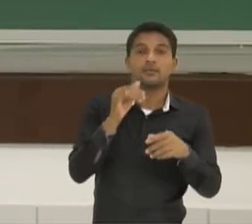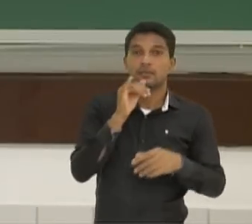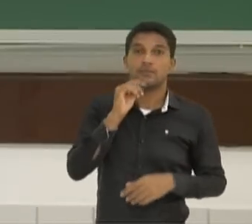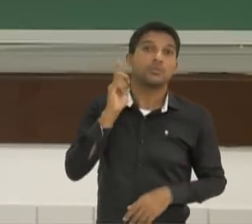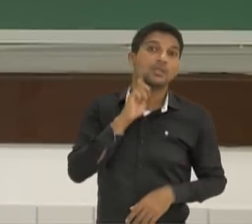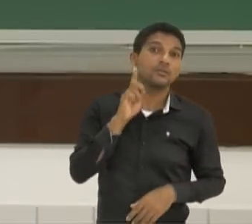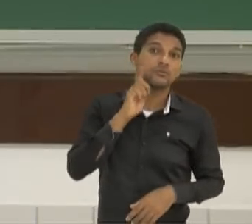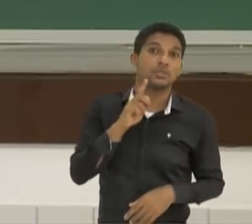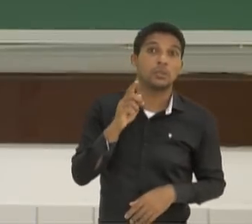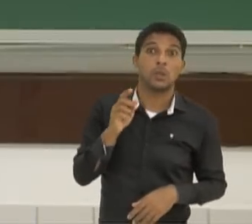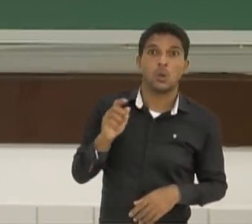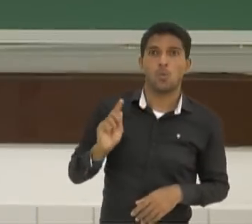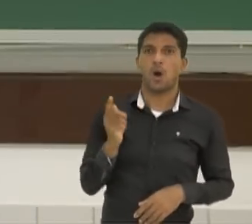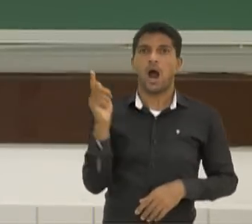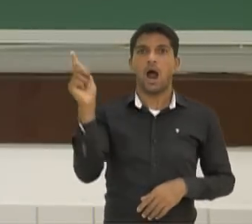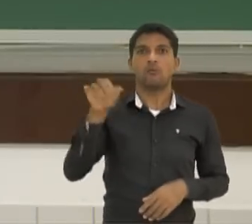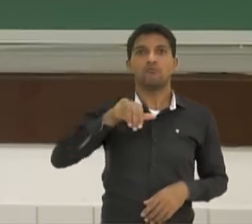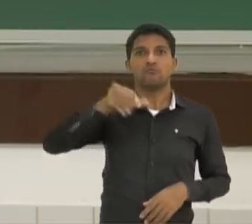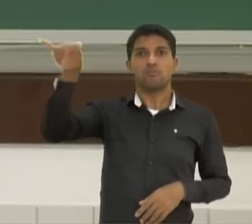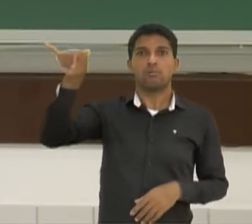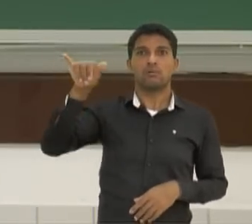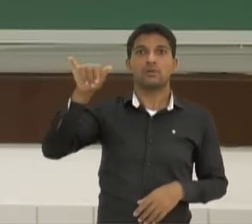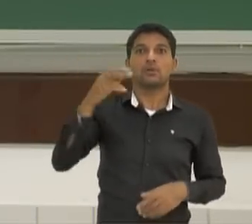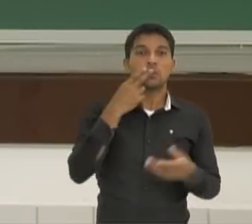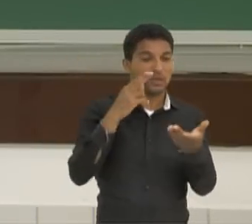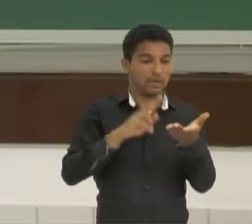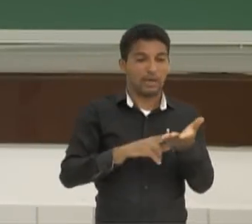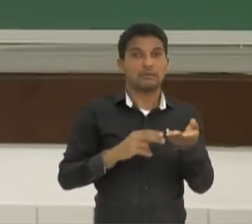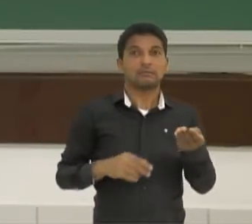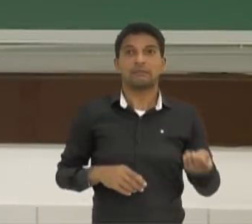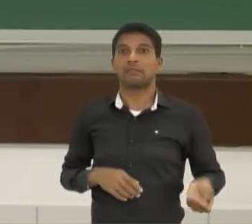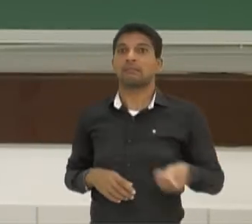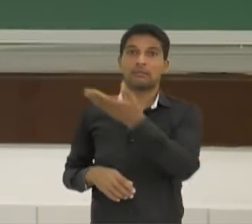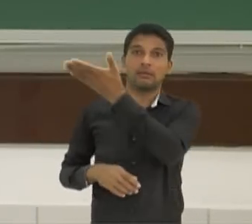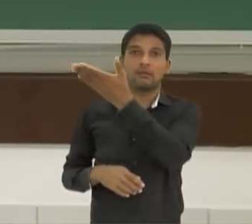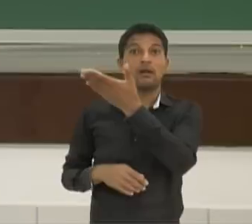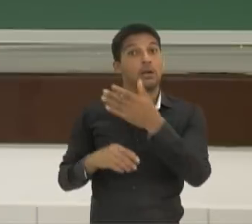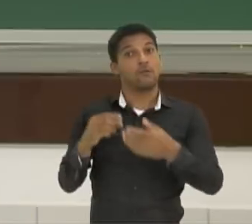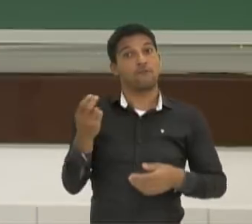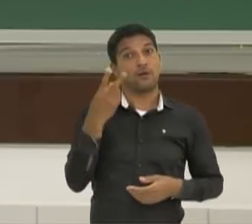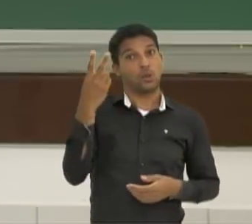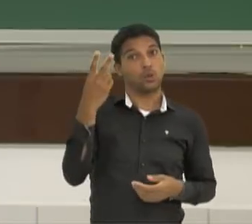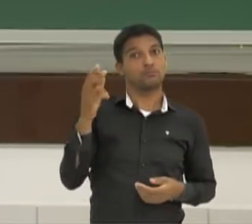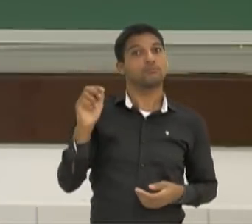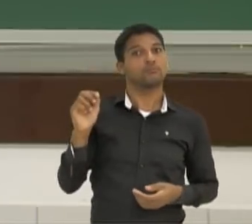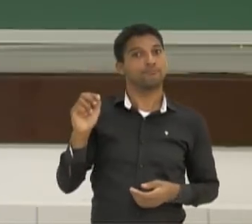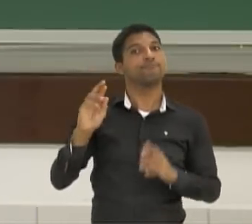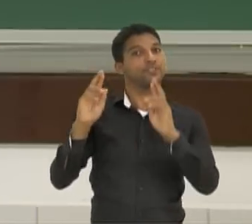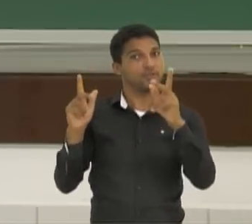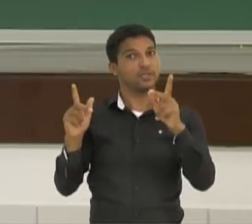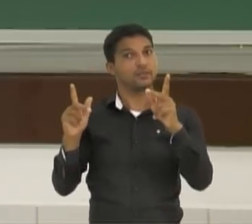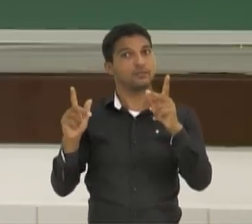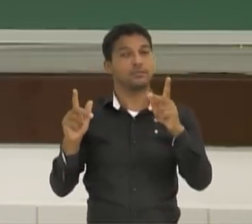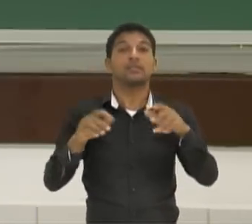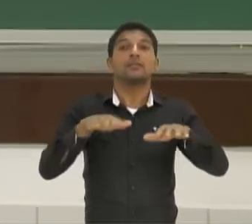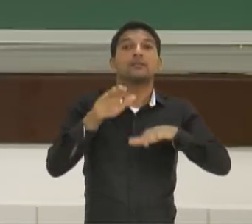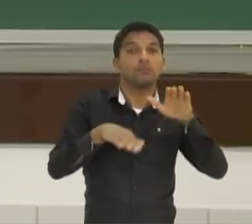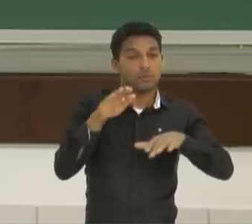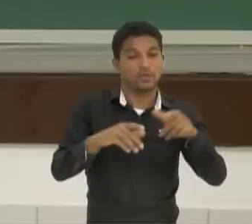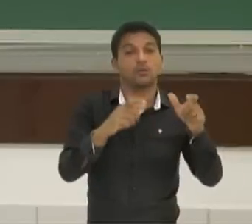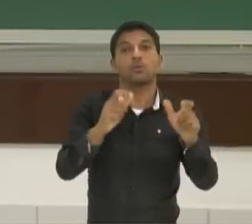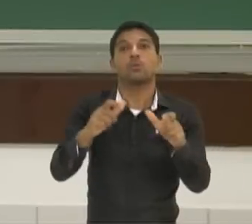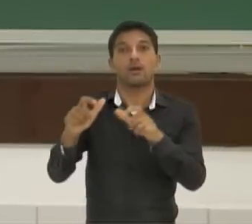vezes, numa localidade, num bairro próximo, dentro do mesmo estado onde eu moro, o valor é outro. Então, o valor do selo, ele varia de acordo